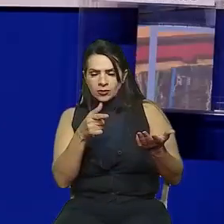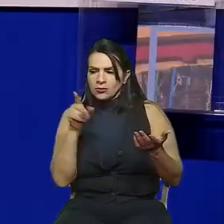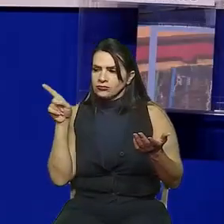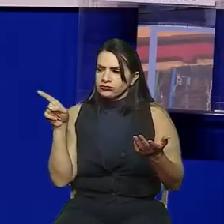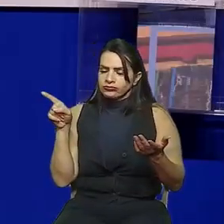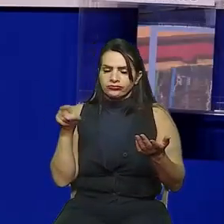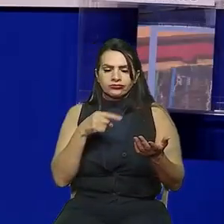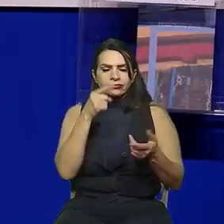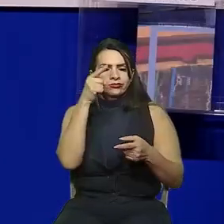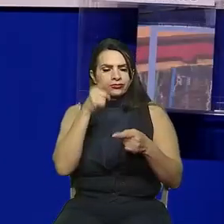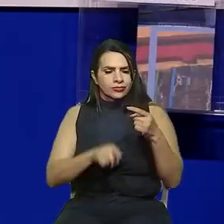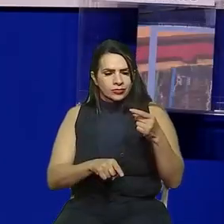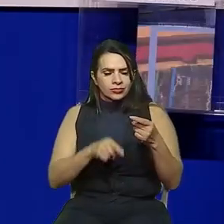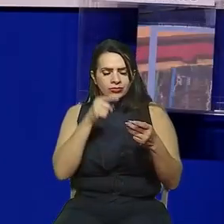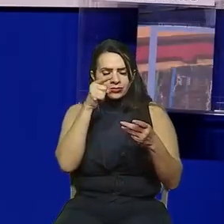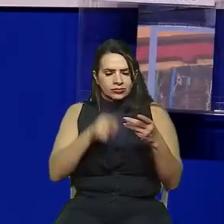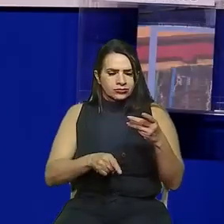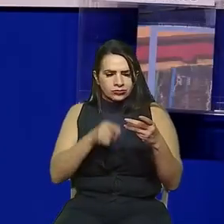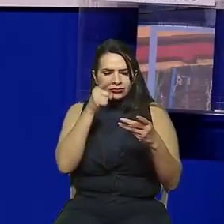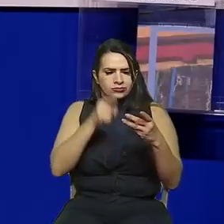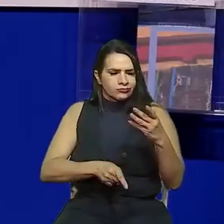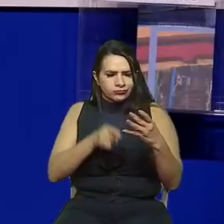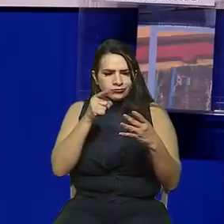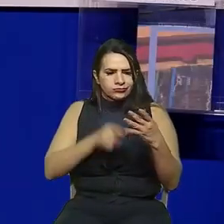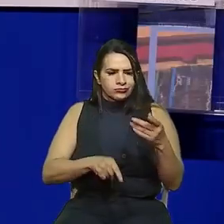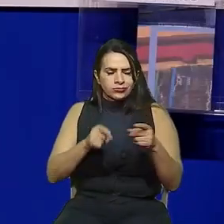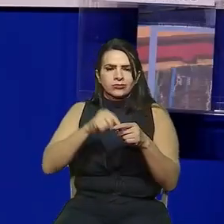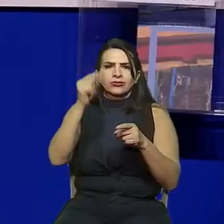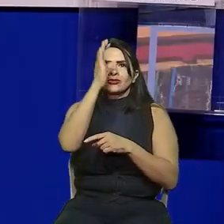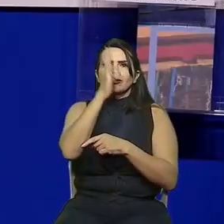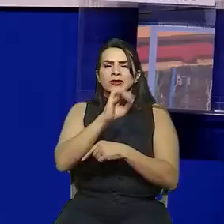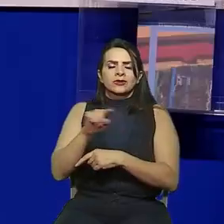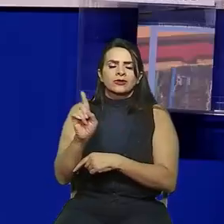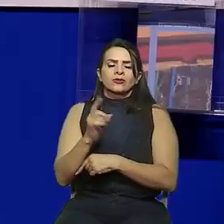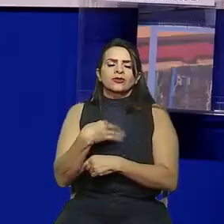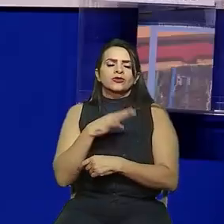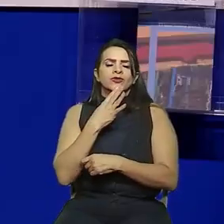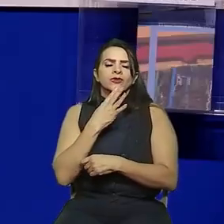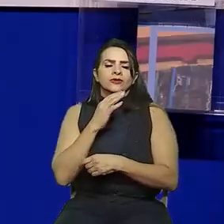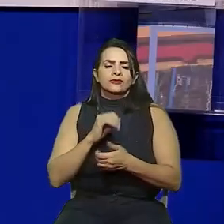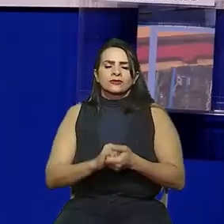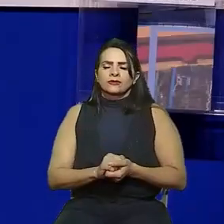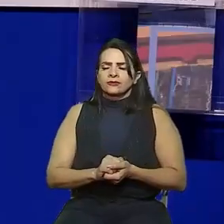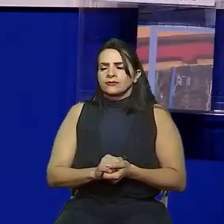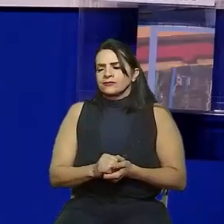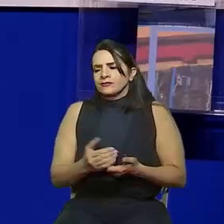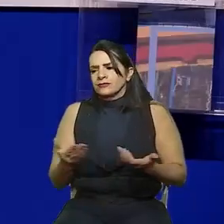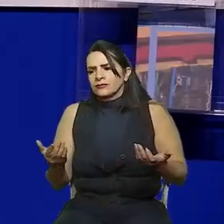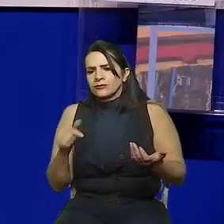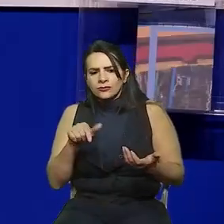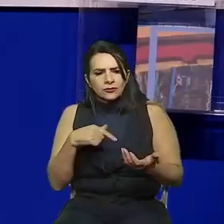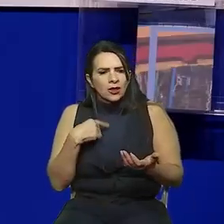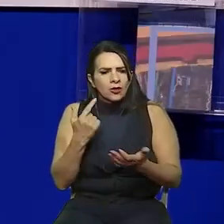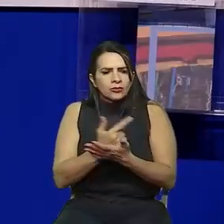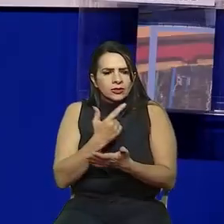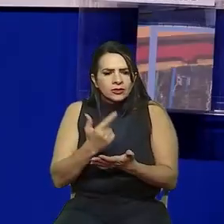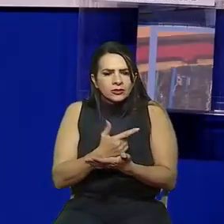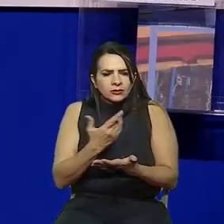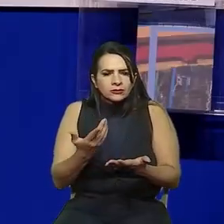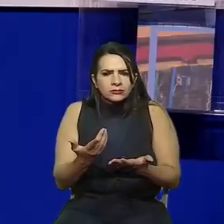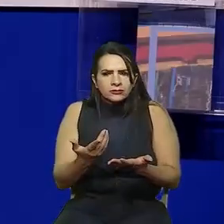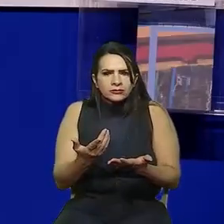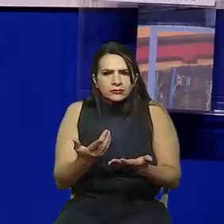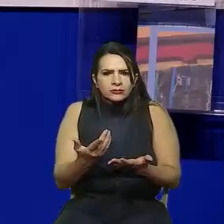pela censura de ser publicado. Foi tudo que o Brasil não pôde conhecer. E ela falou, não é um livro?